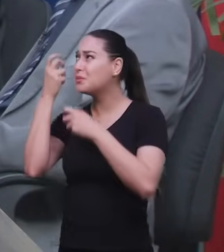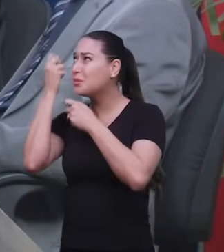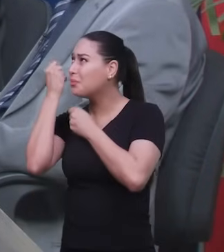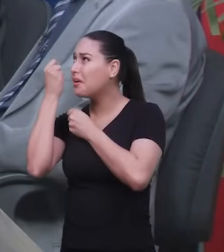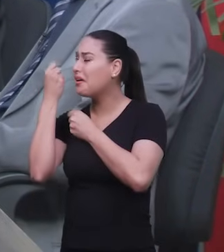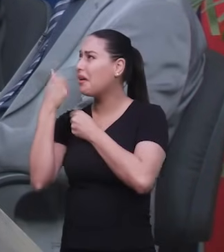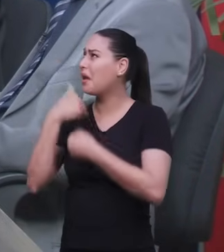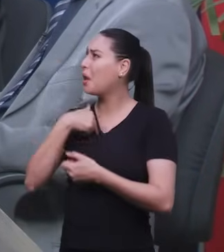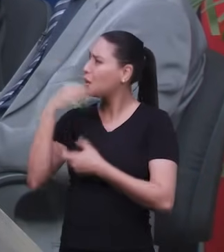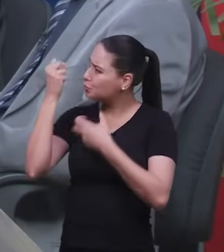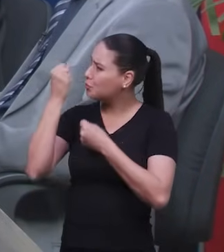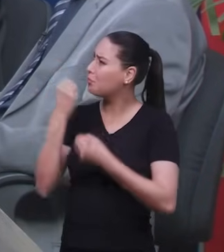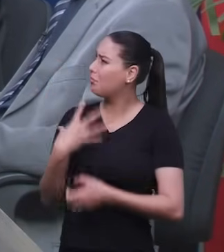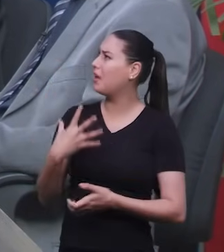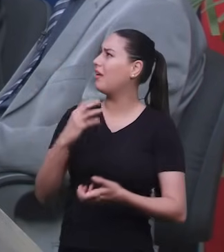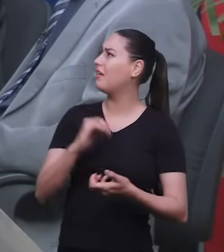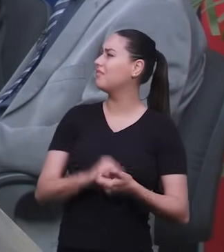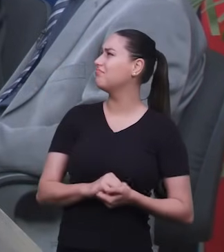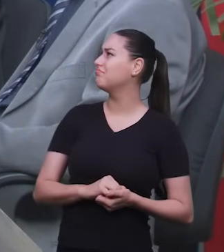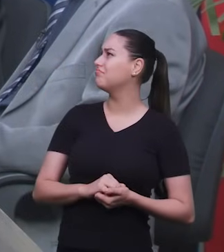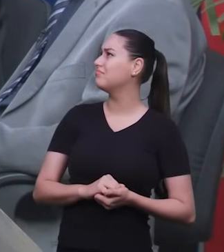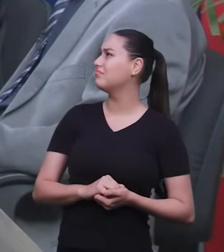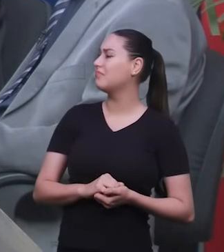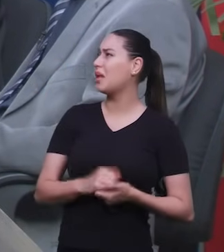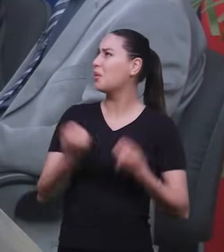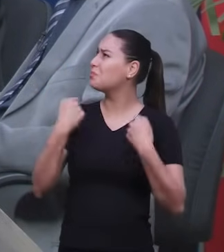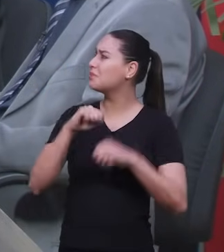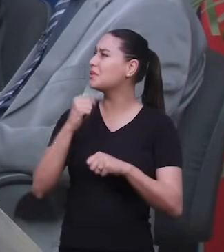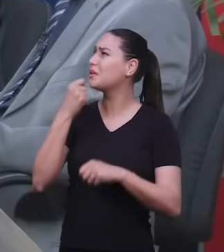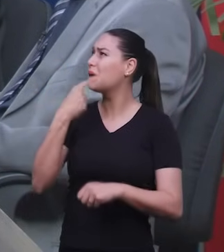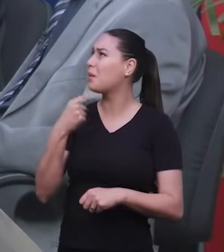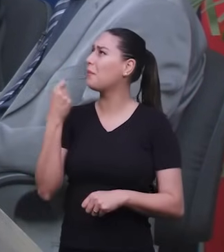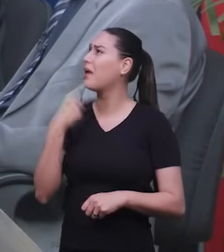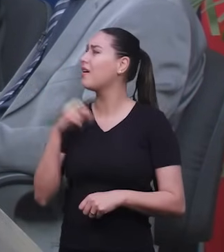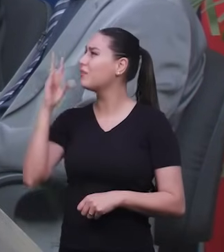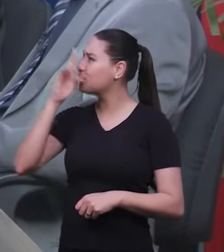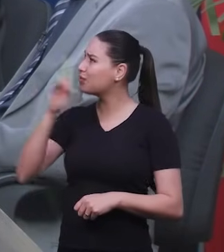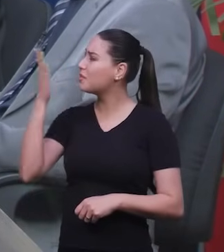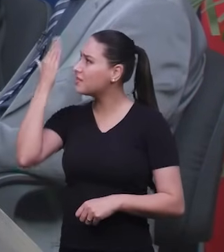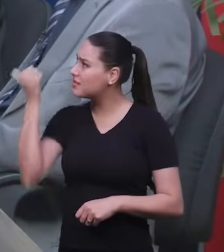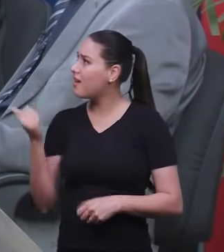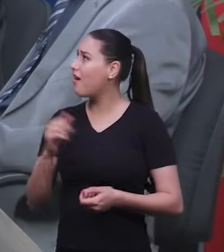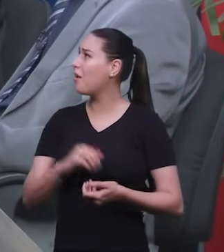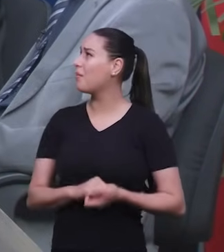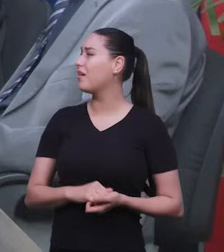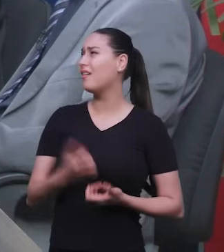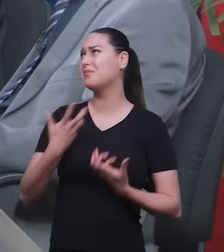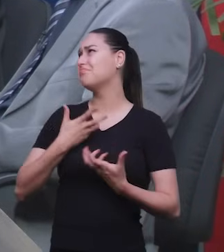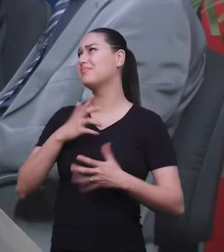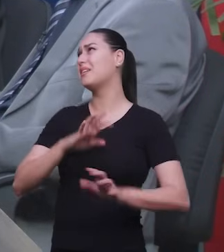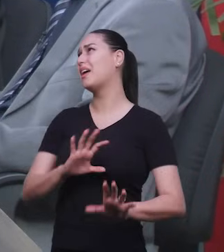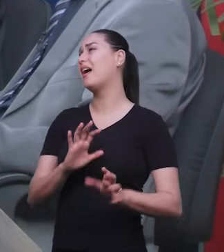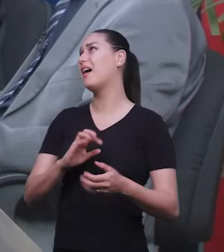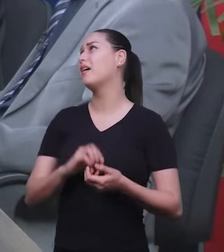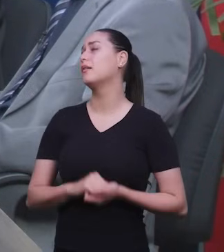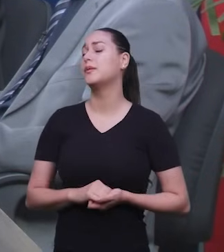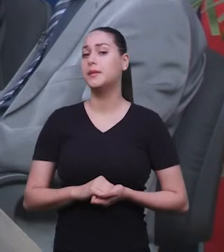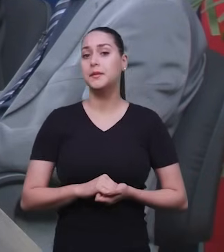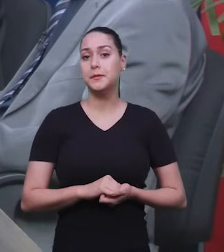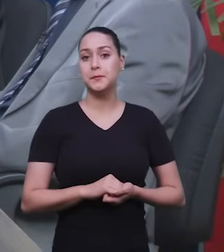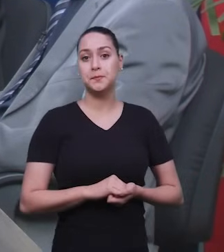sempre dormi bem. Eu sempre, só sabe disso. Isso aí não está em mim. E